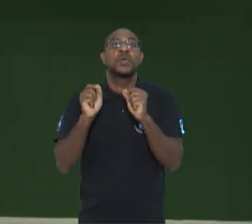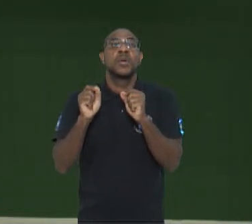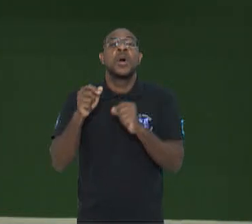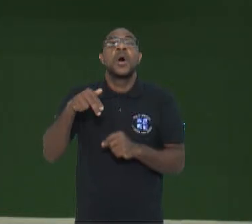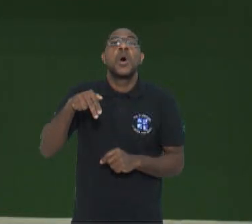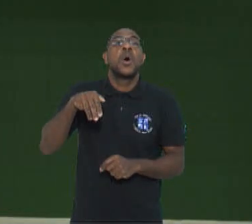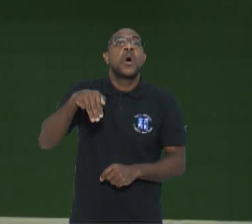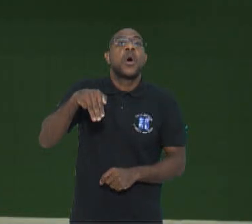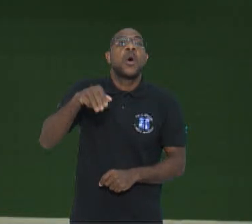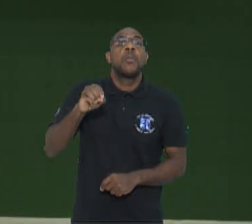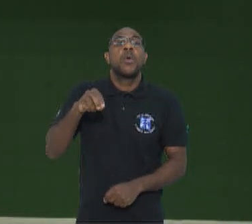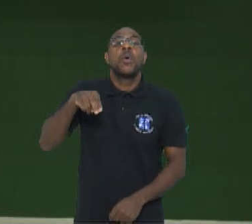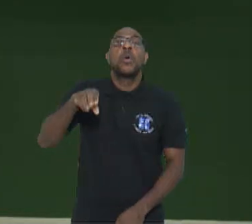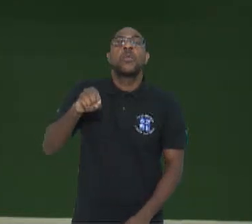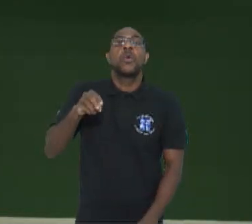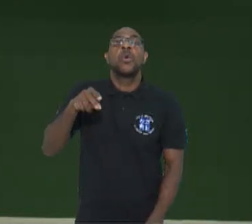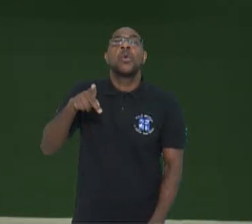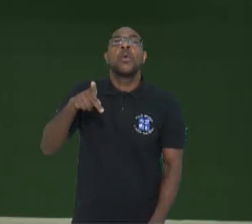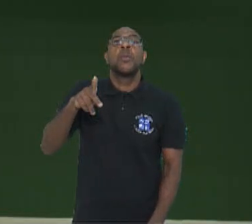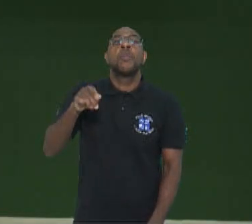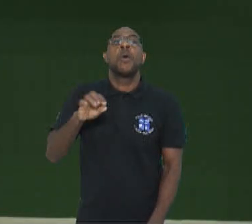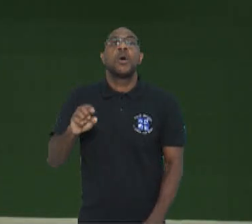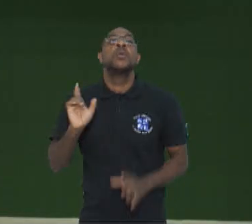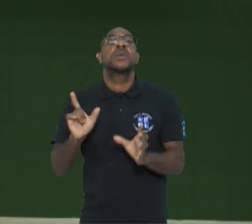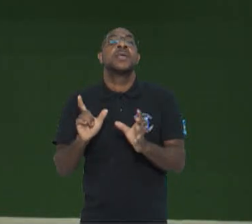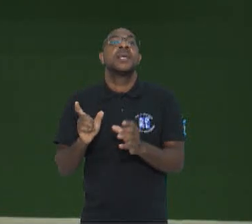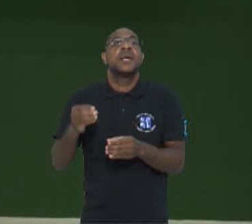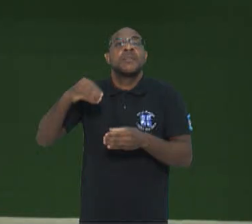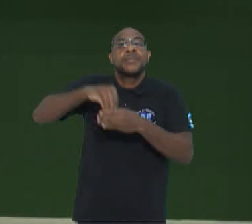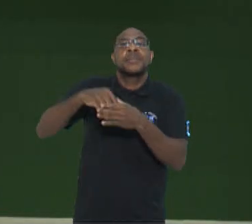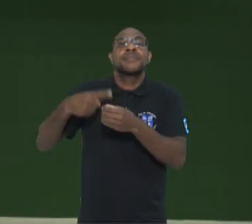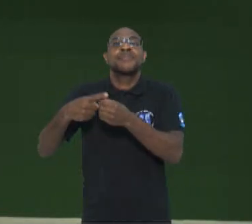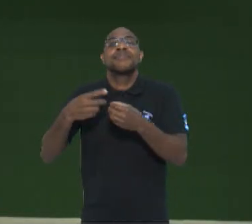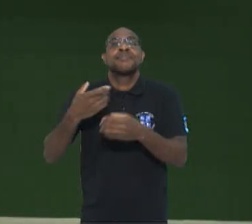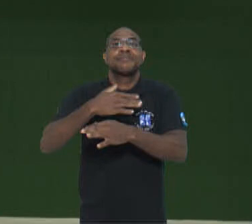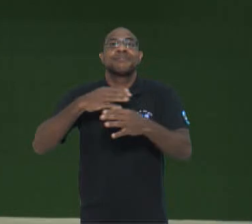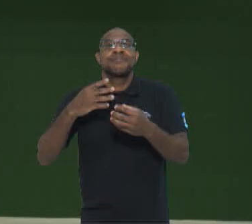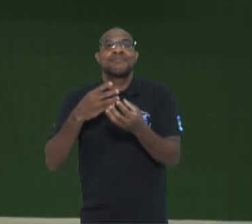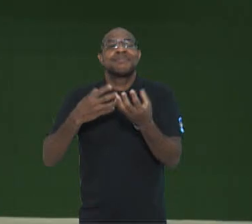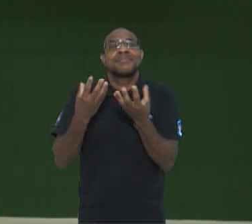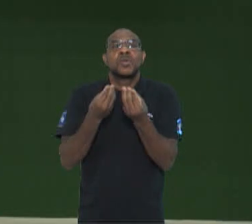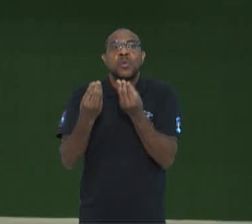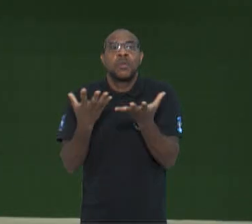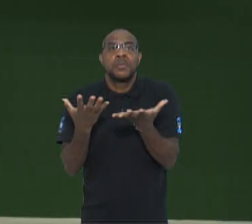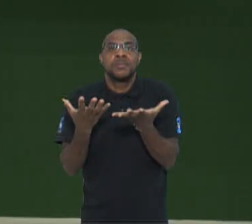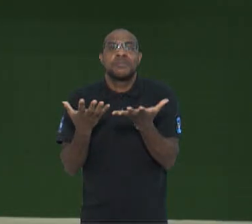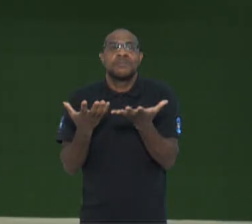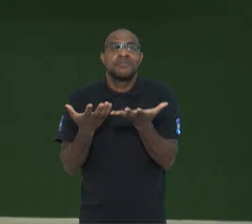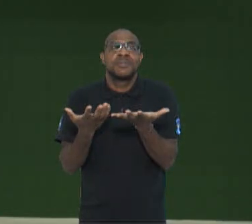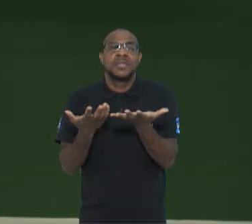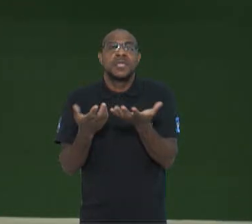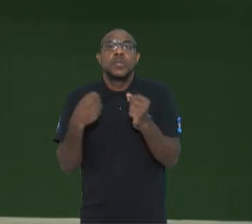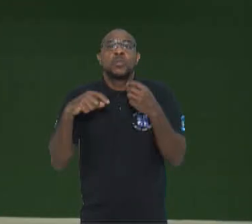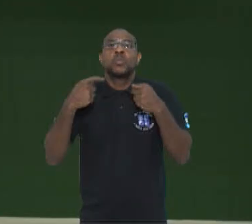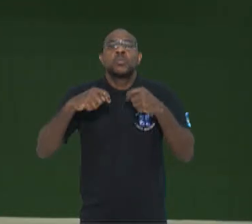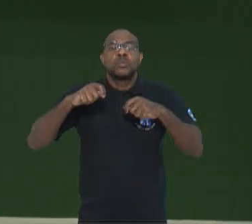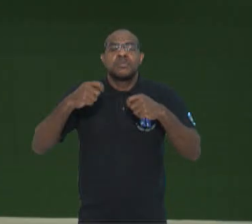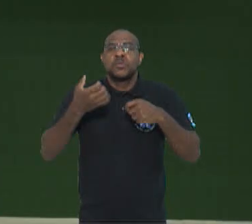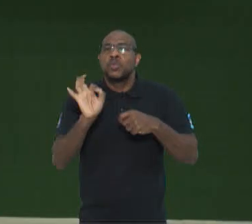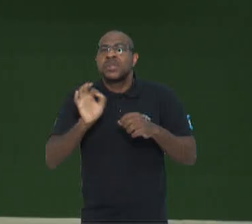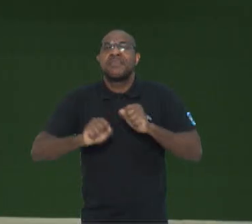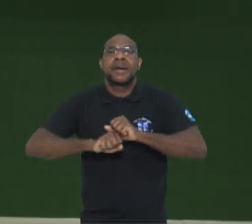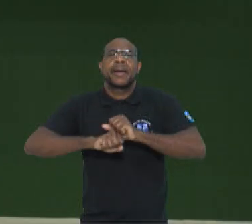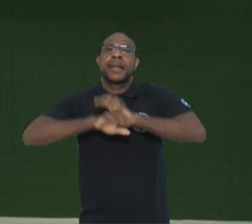o monopólio, né? Sobre as outras duas questões, não estava explícito lá, beleza? Então, a gente vai vendo isso mais